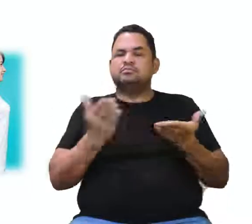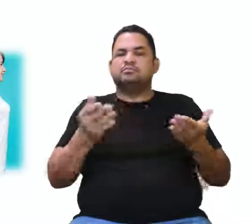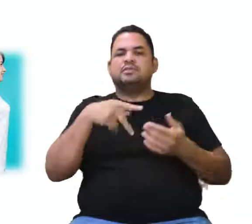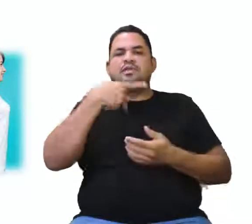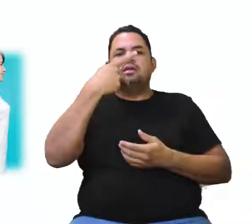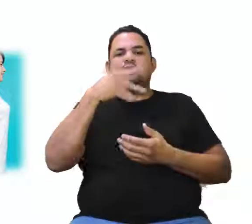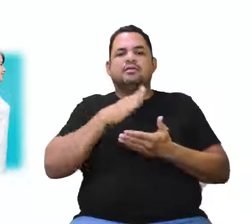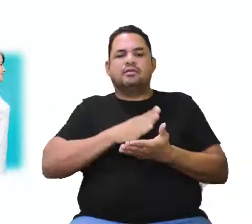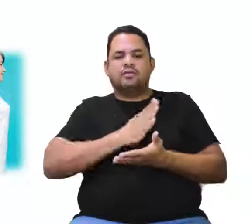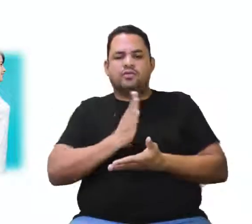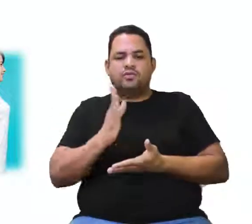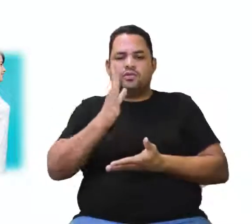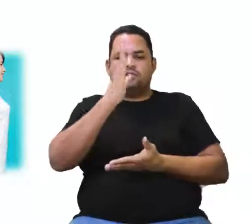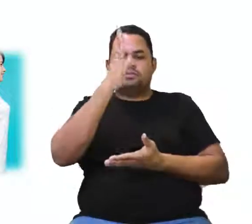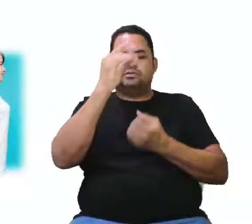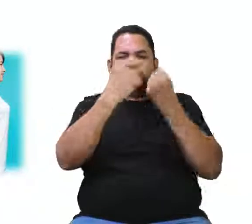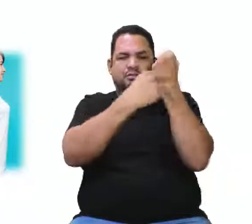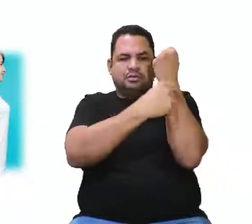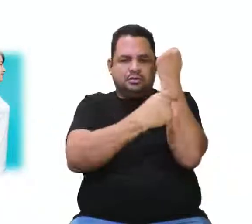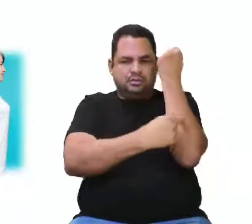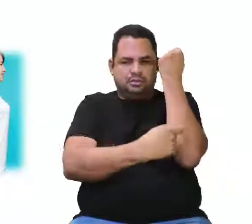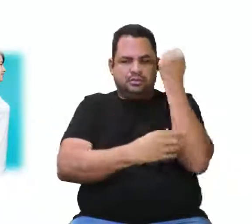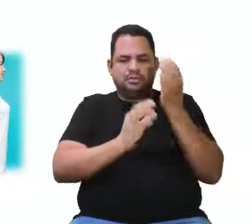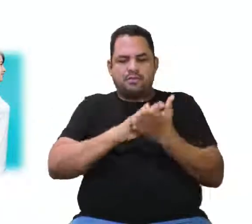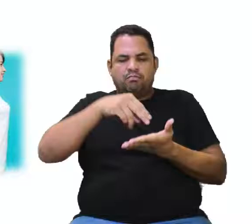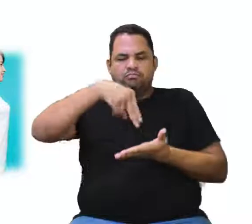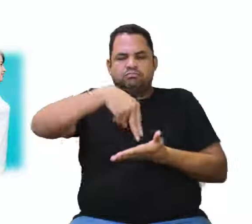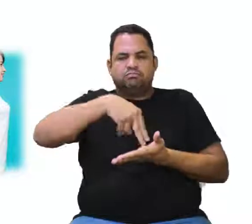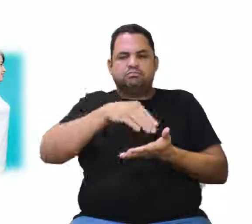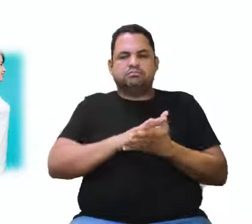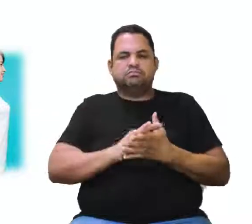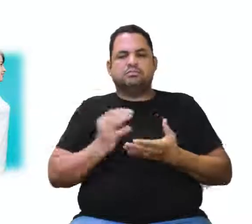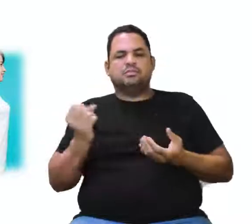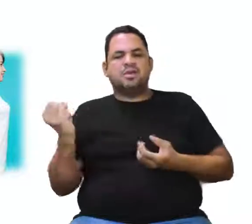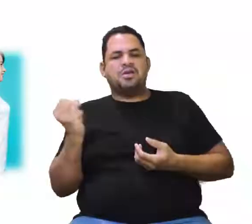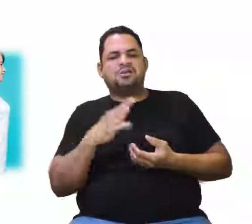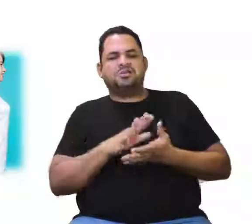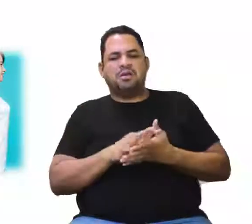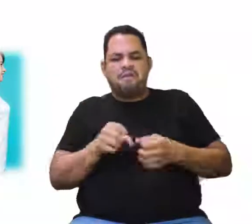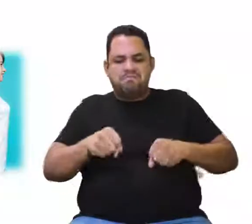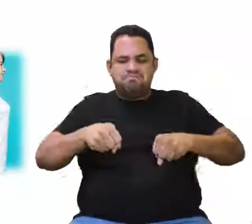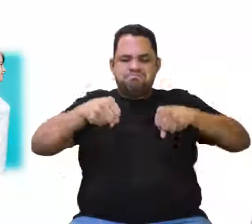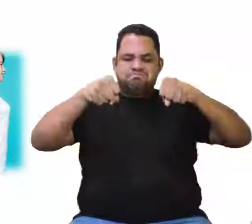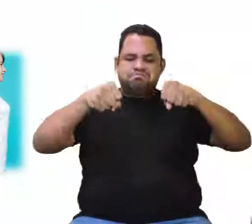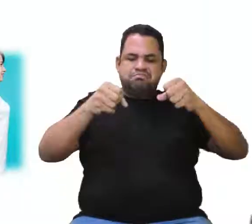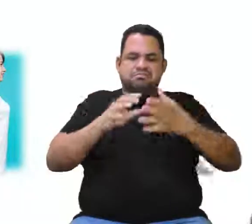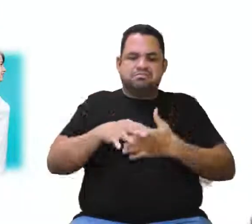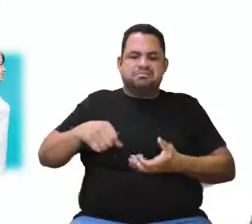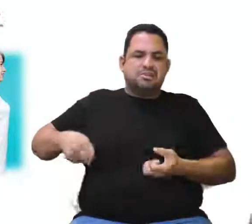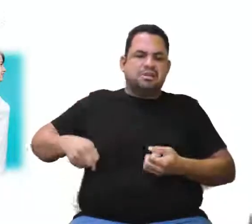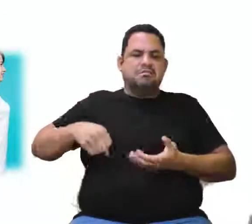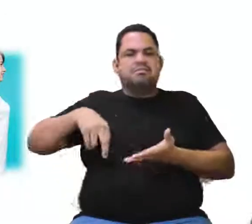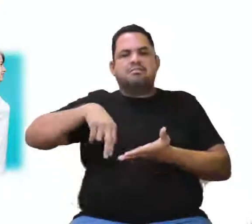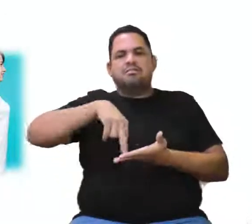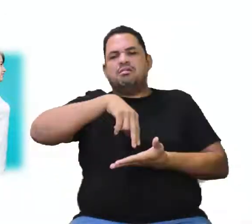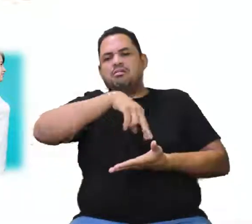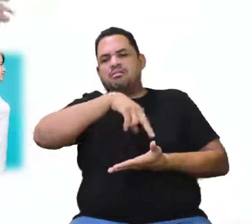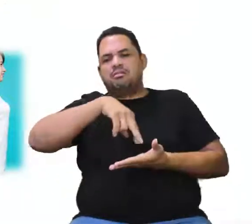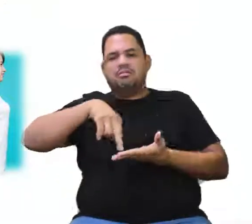falar dos desvios posturais. E jovem, carrega muito peso, anda